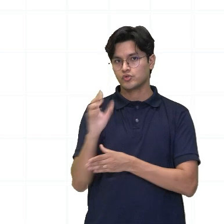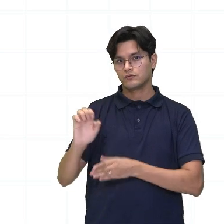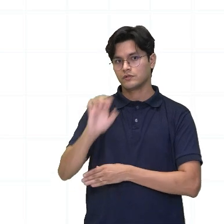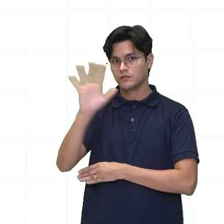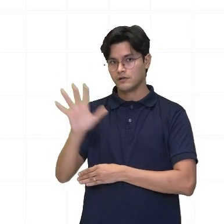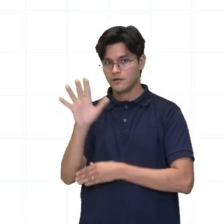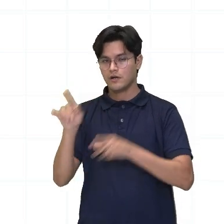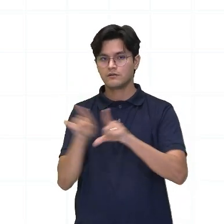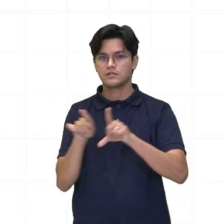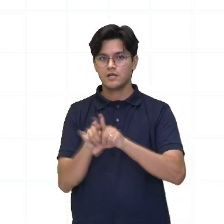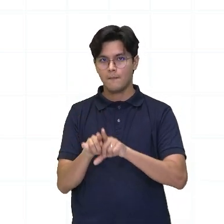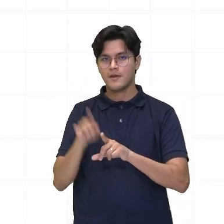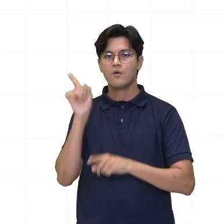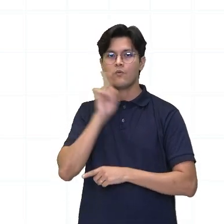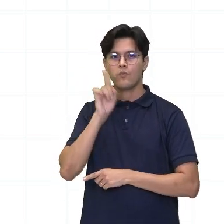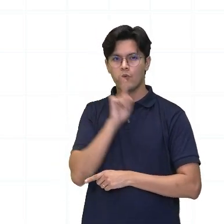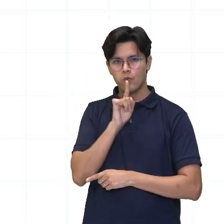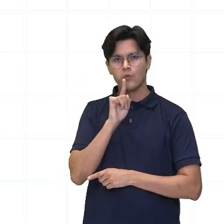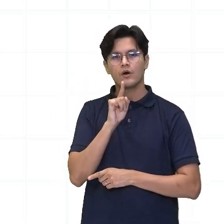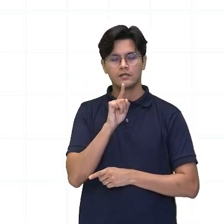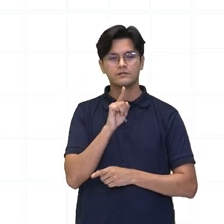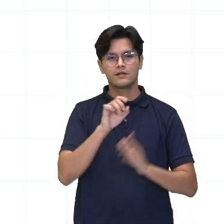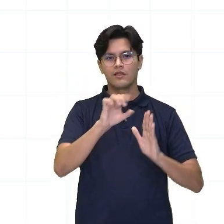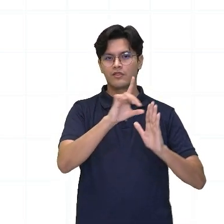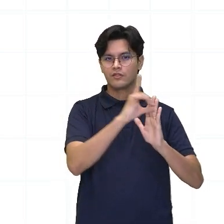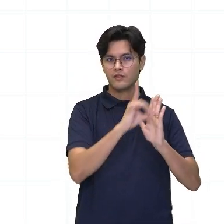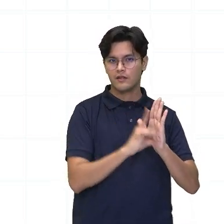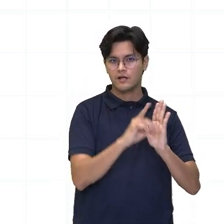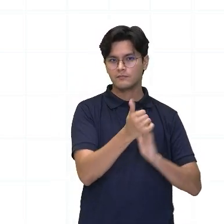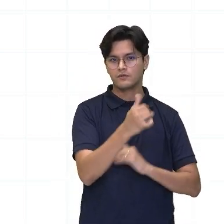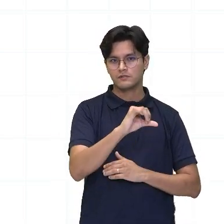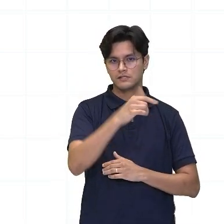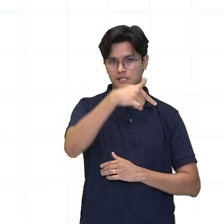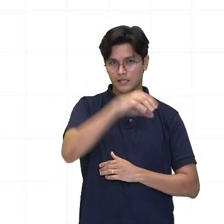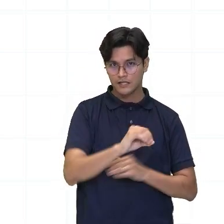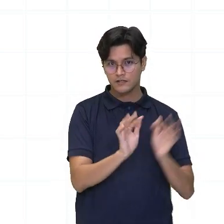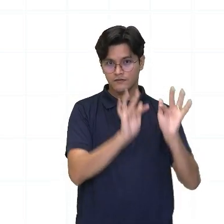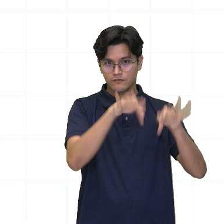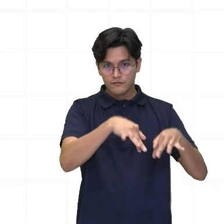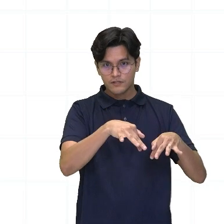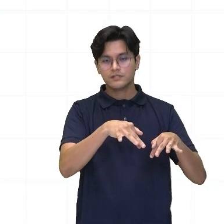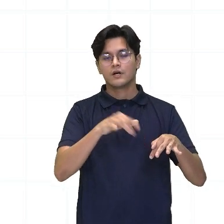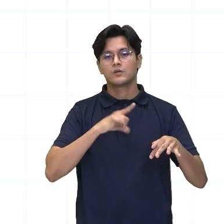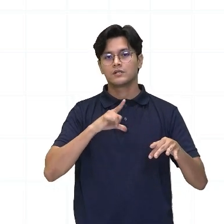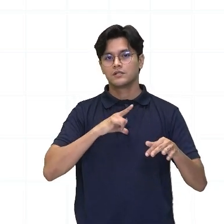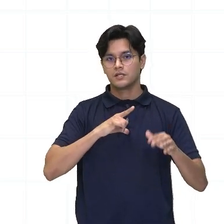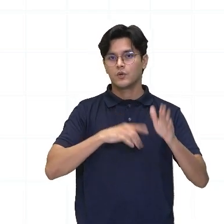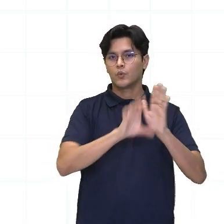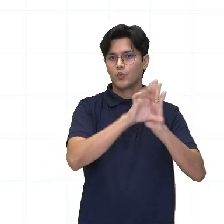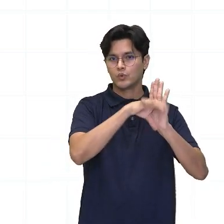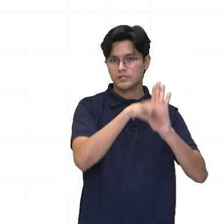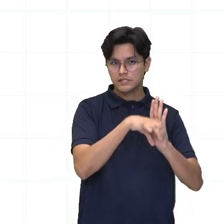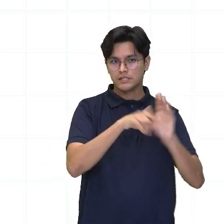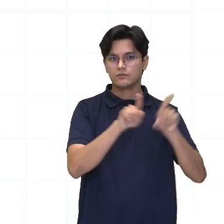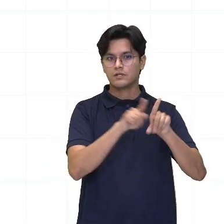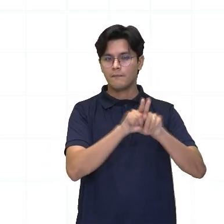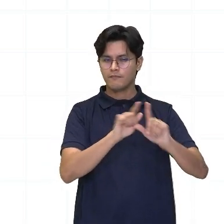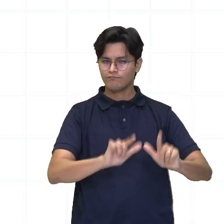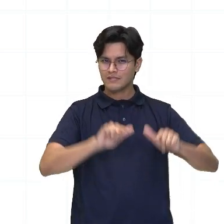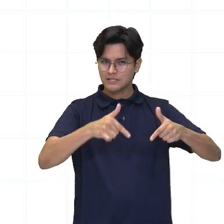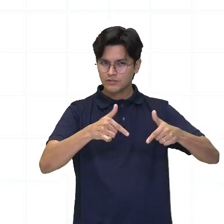da década de 1960 e meados dos anos de 1970, o conceito e a atitude mental